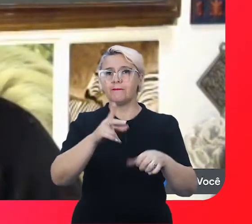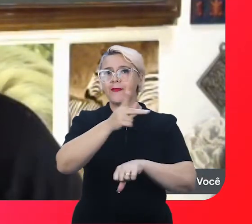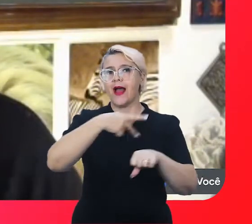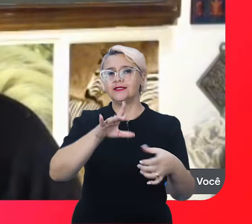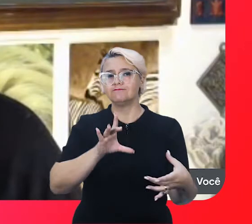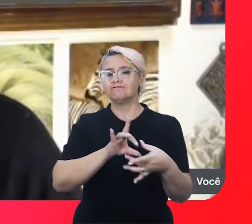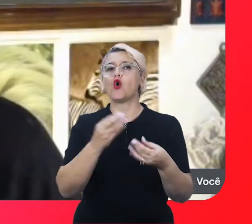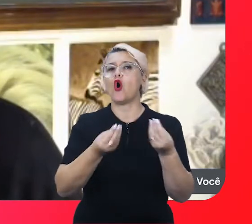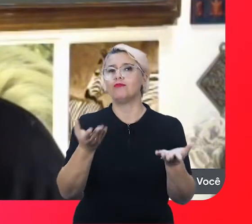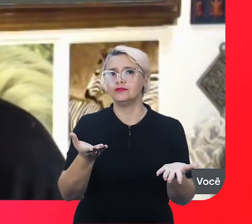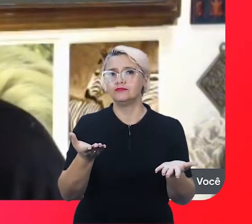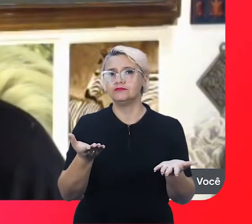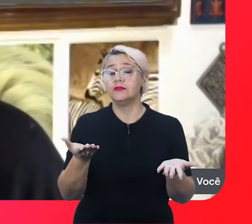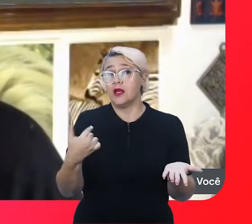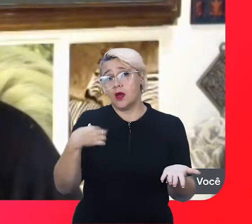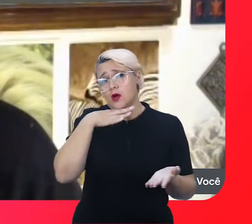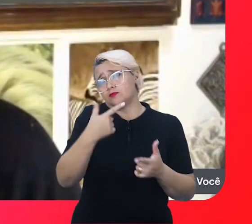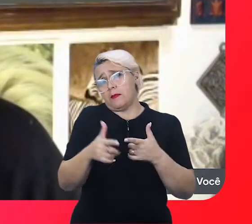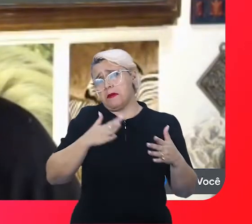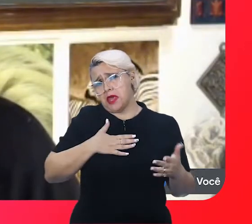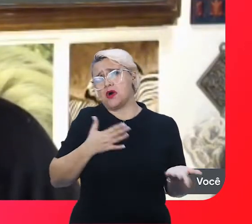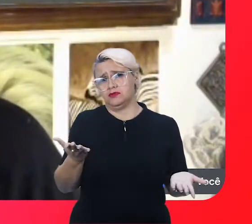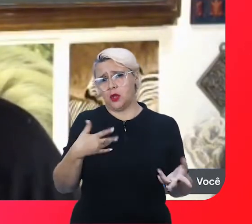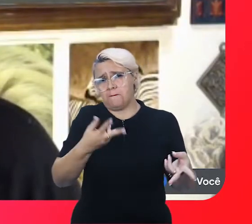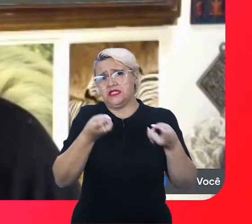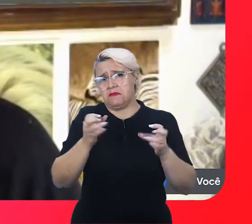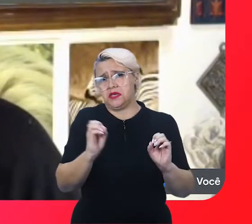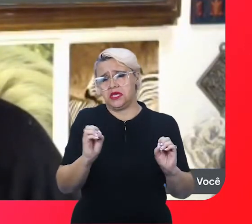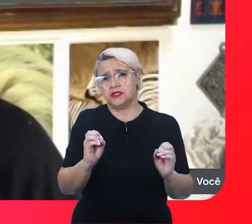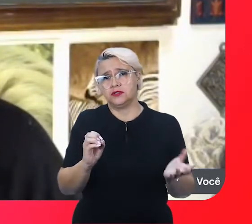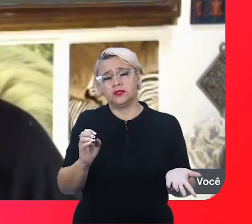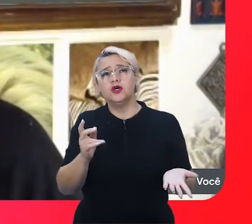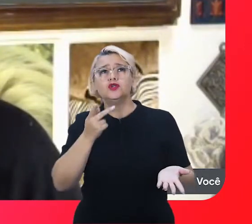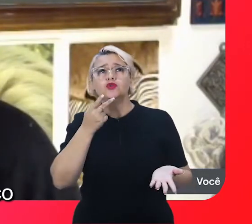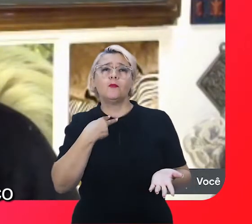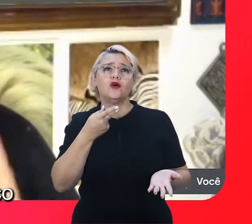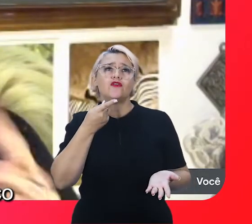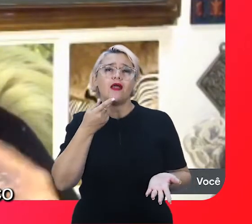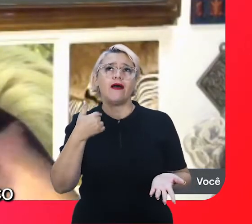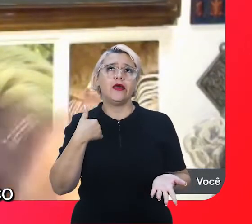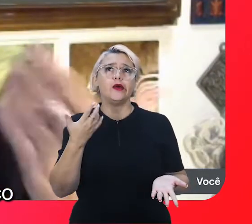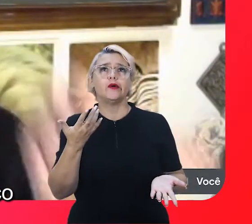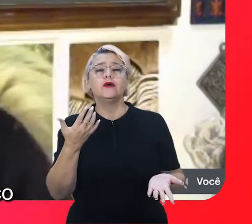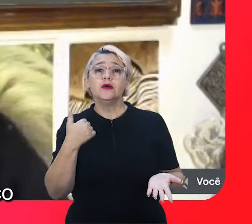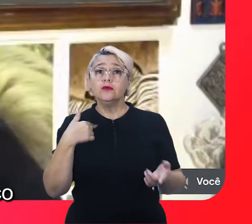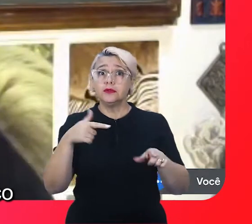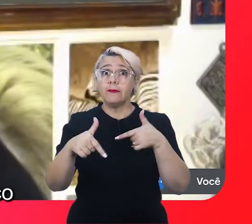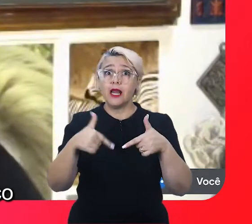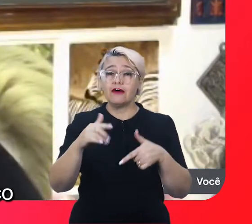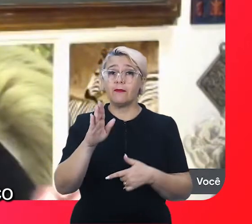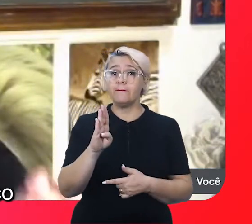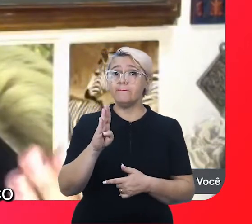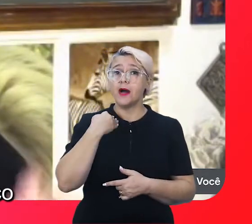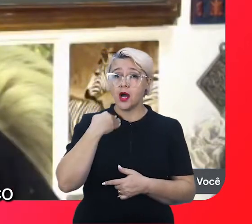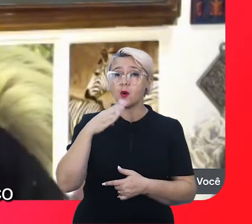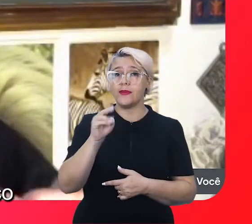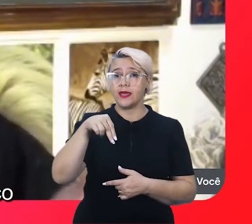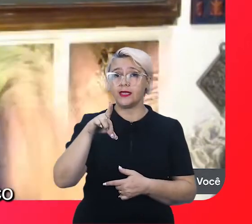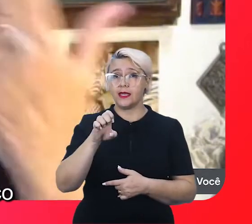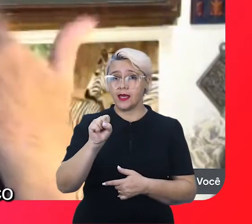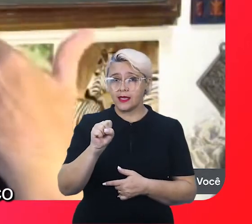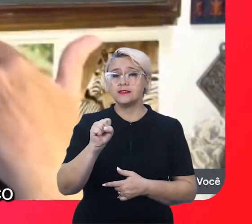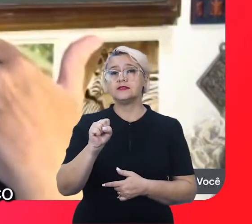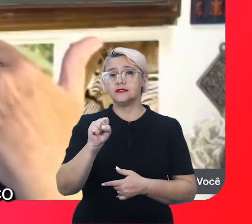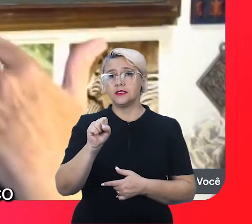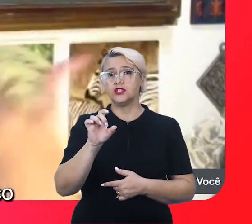conseguia. Problema meu, talvez. Não é, não vou dizer que não é. Eu, inclusive, trabalhava no BNDES quando ele